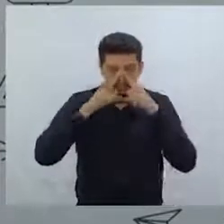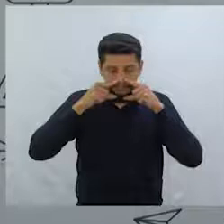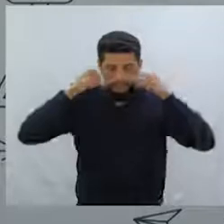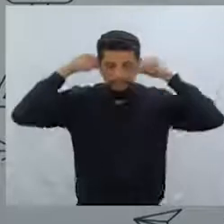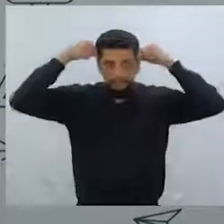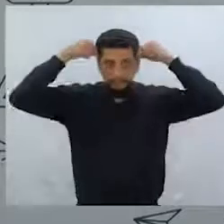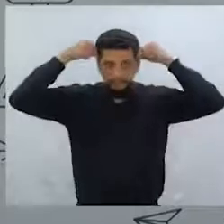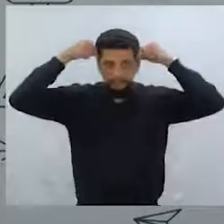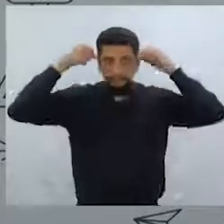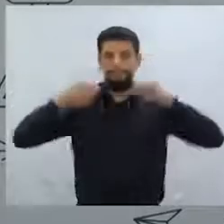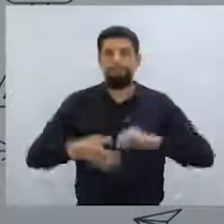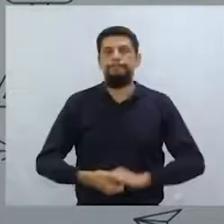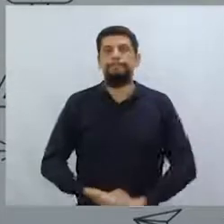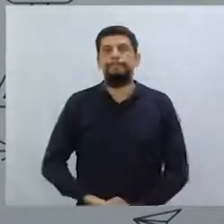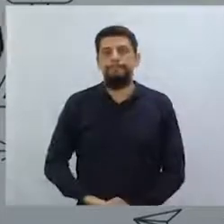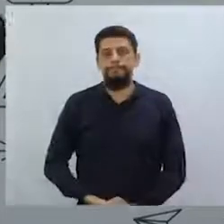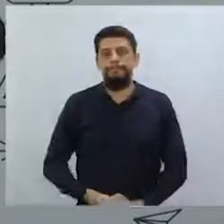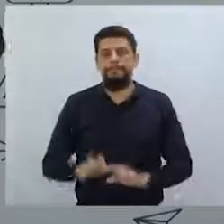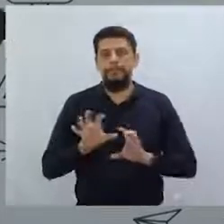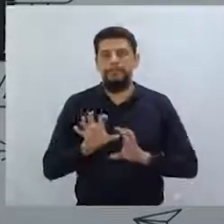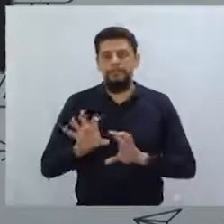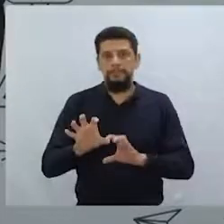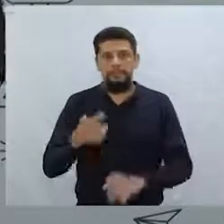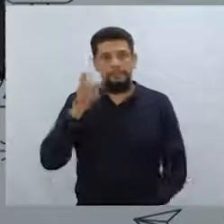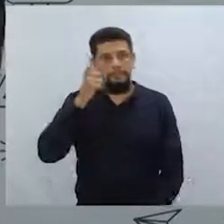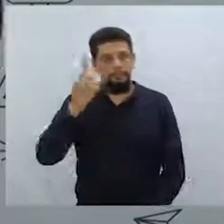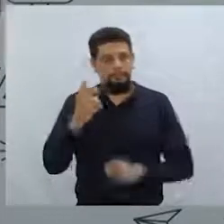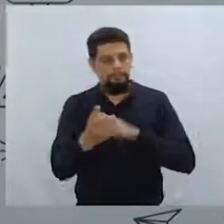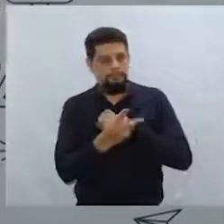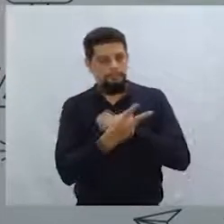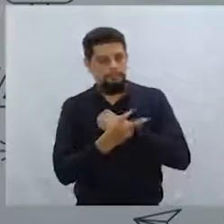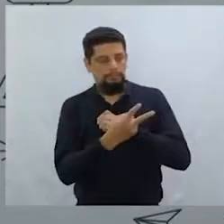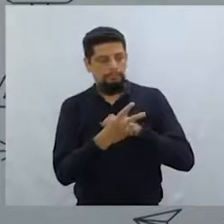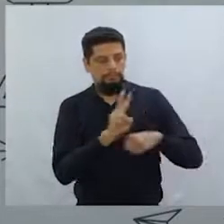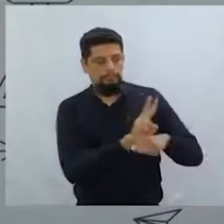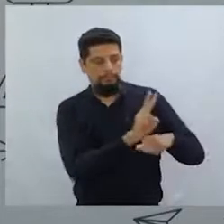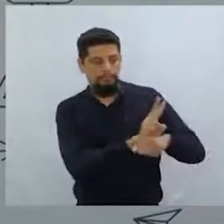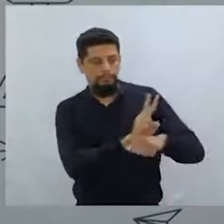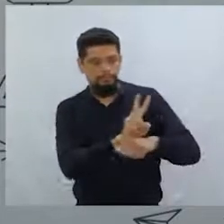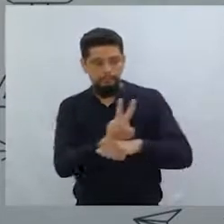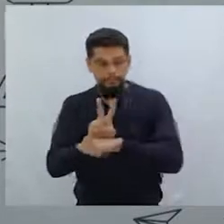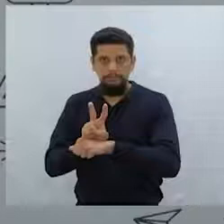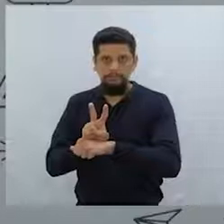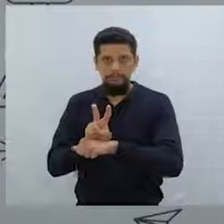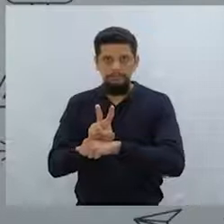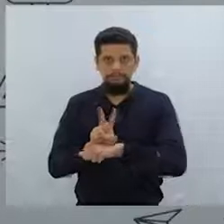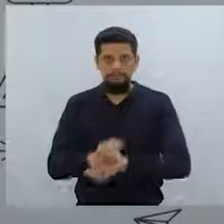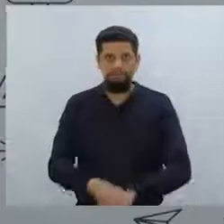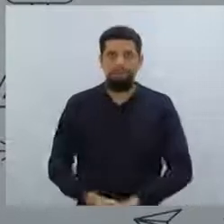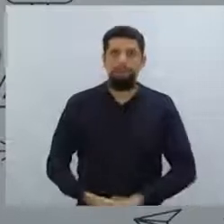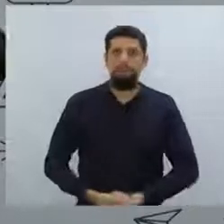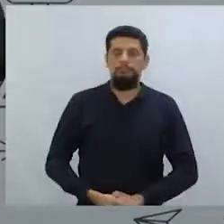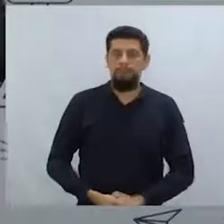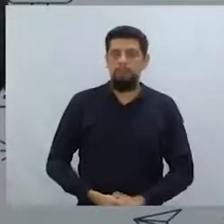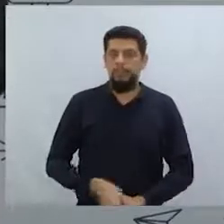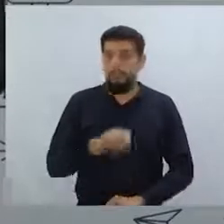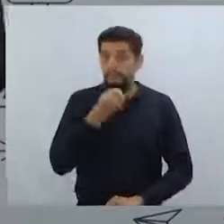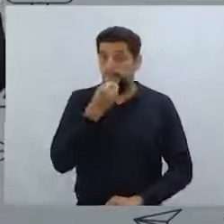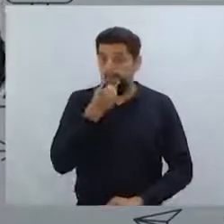possamos usar a nossa máscara. Assim a gente consegue se proteger e também proteger os